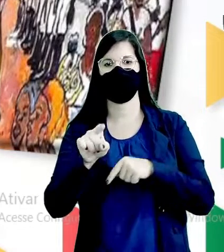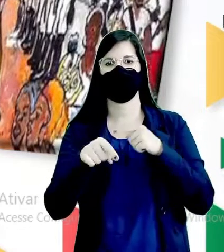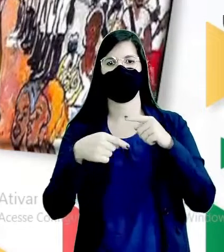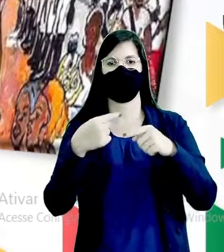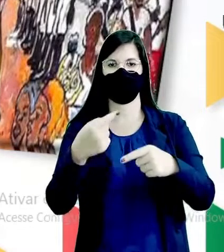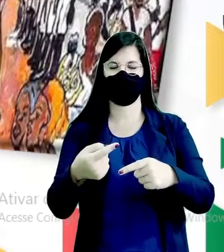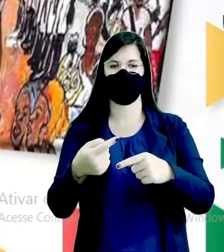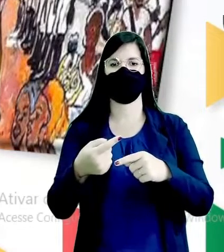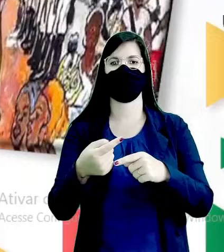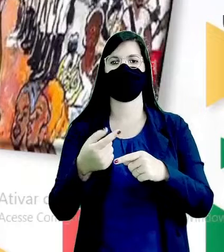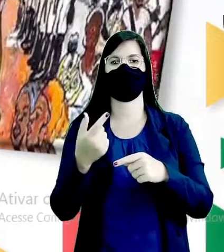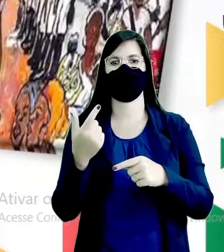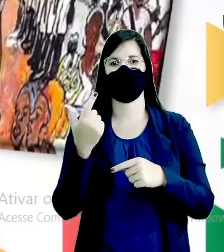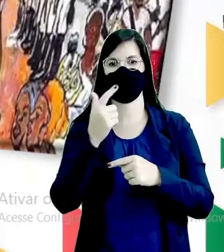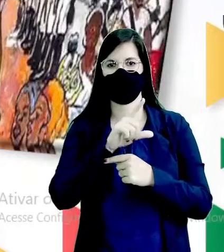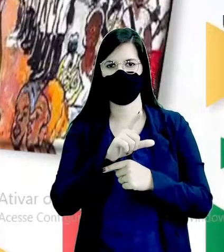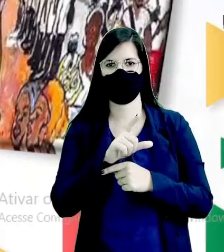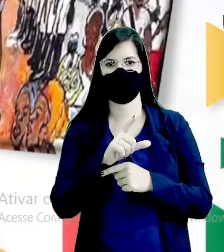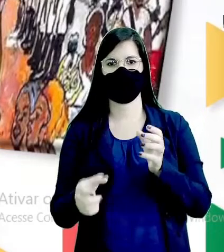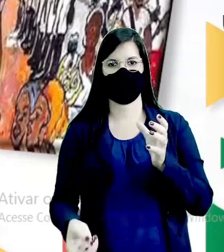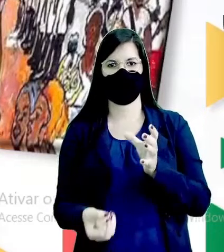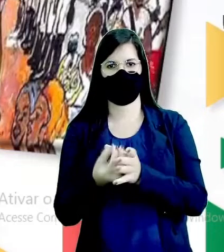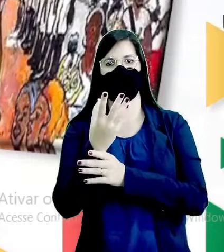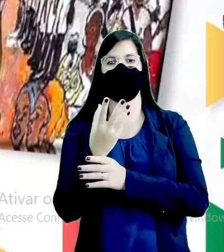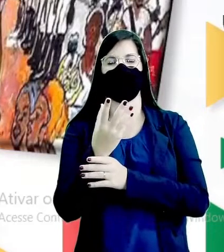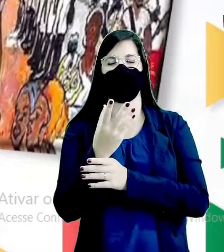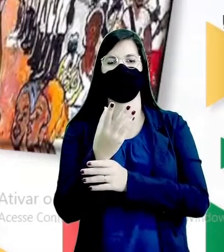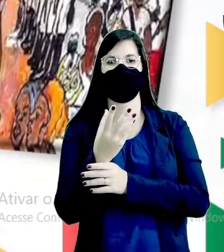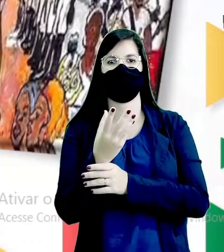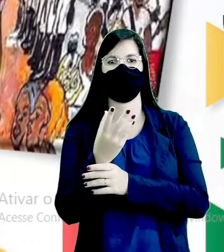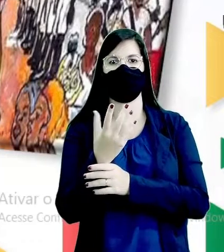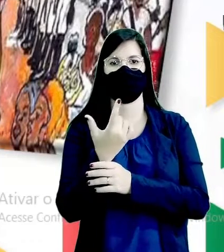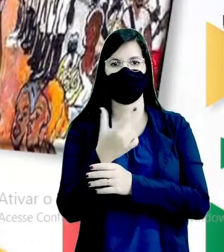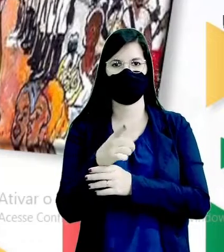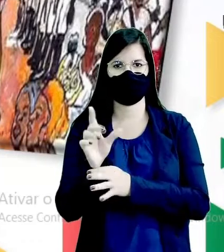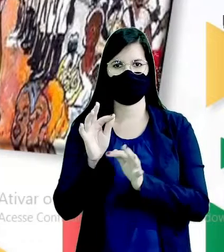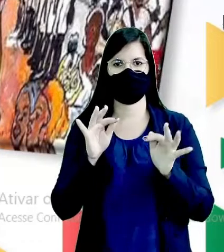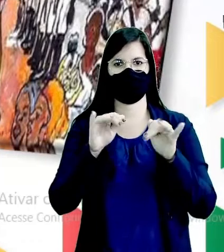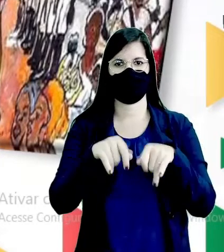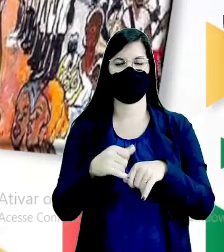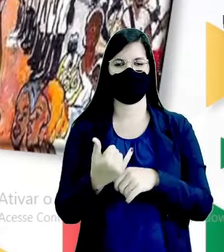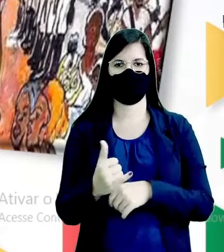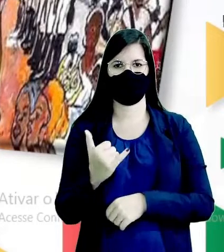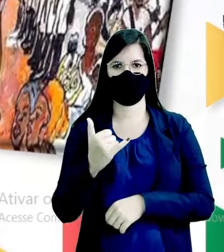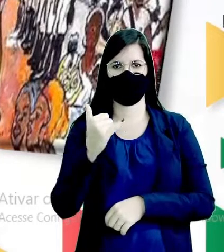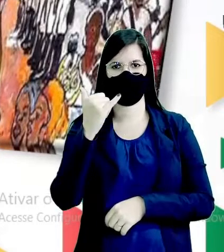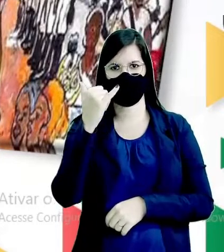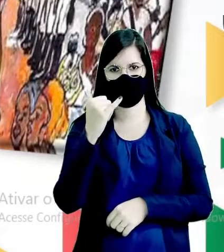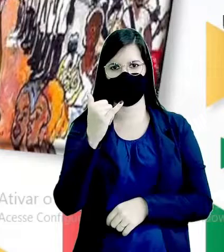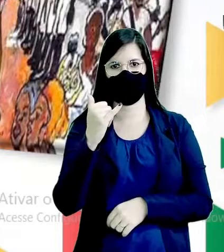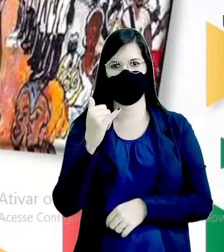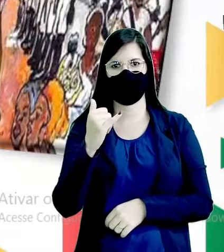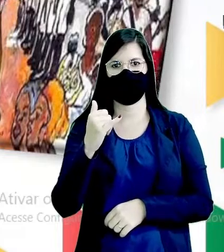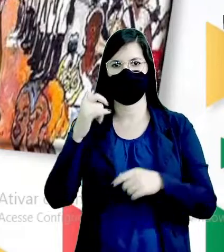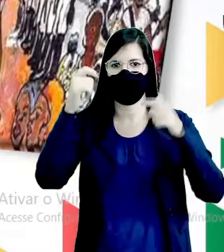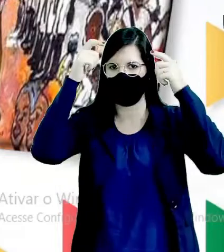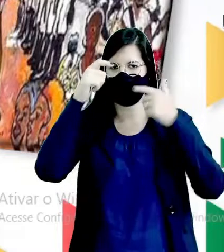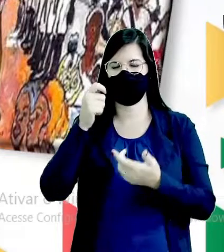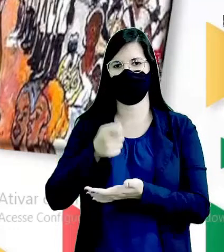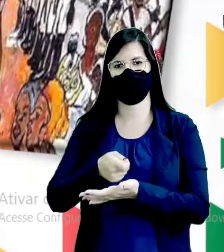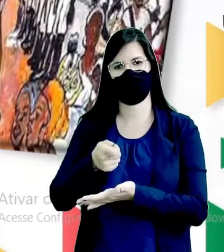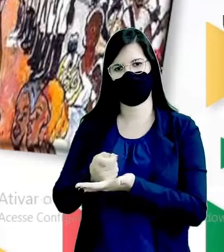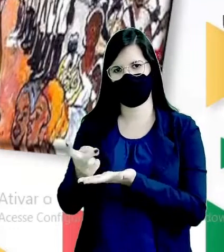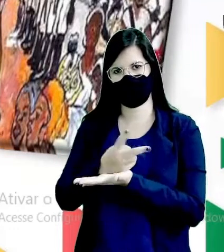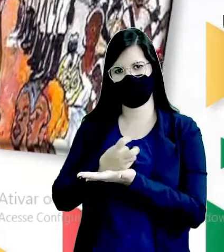aí o cerne, né? A origem de tudo. Outra, o fim dos impostos cobrados por Dom João VI, que estava massacrando o povo